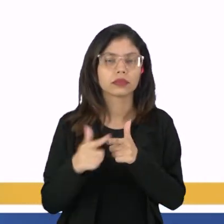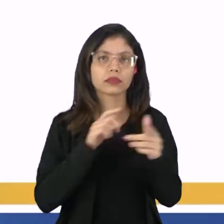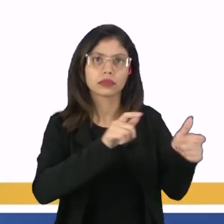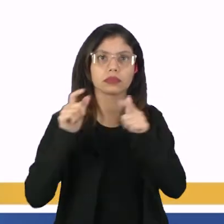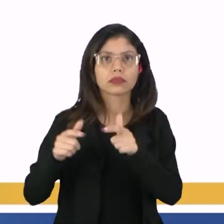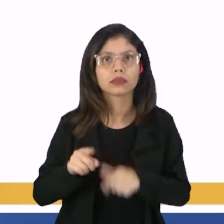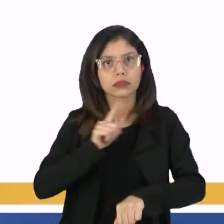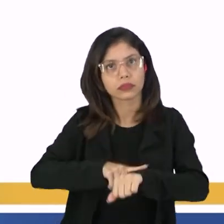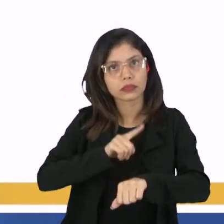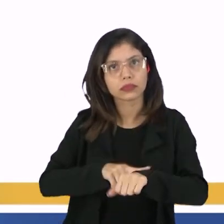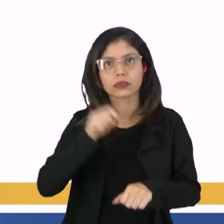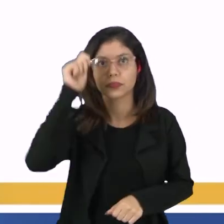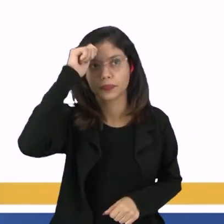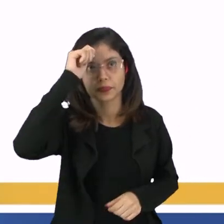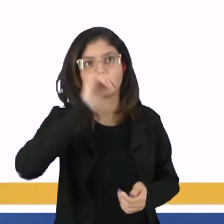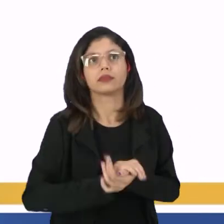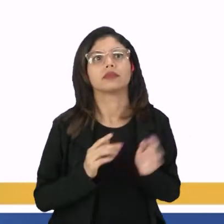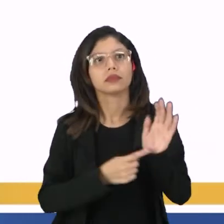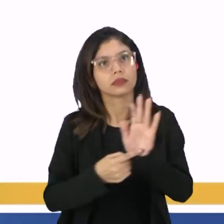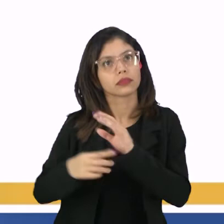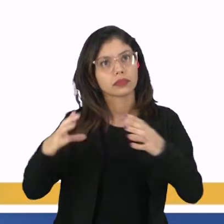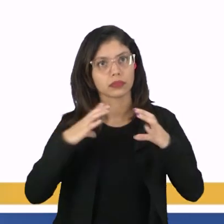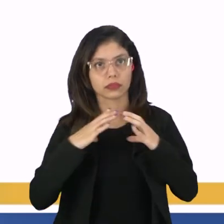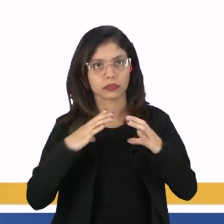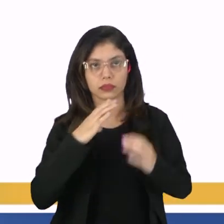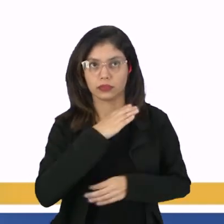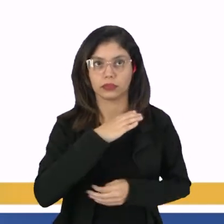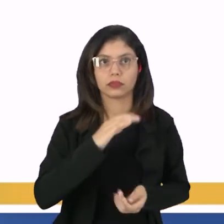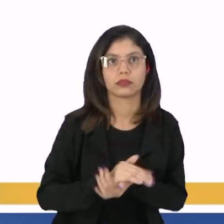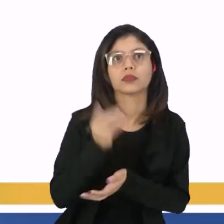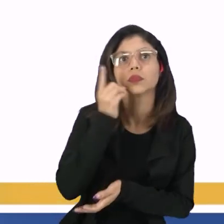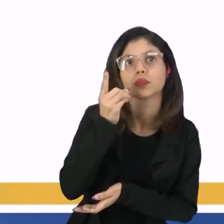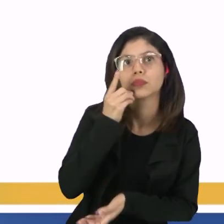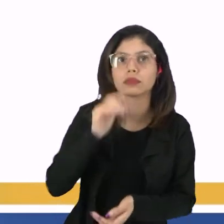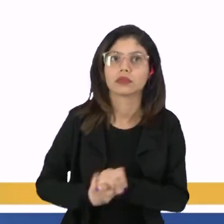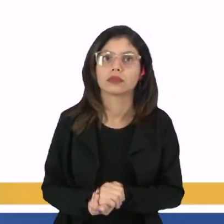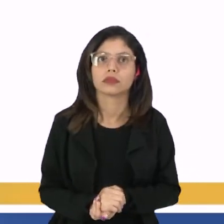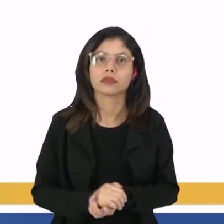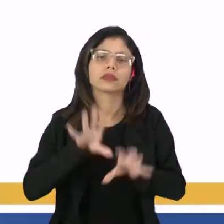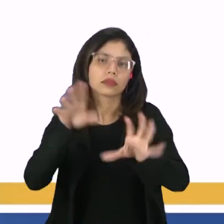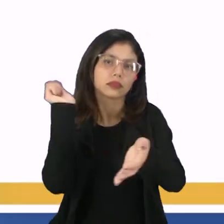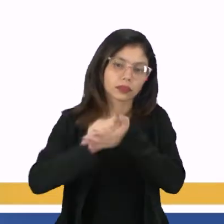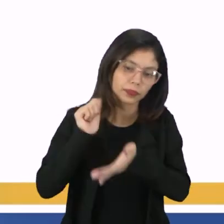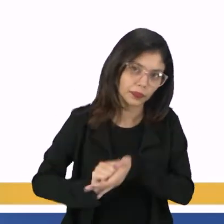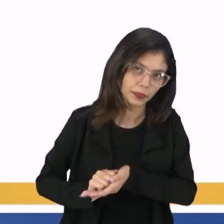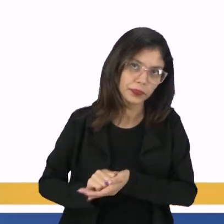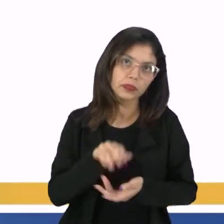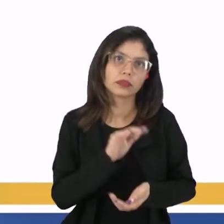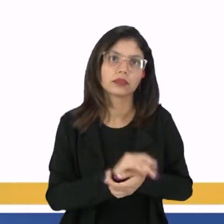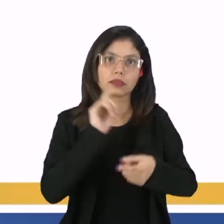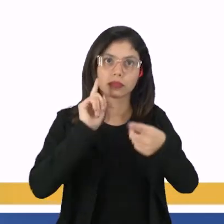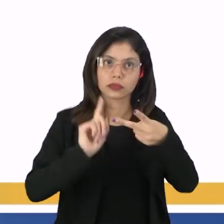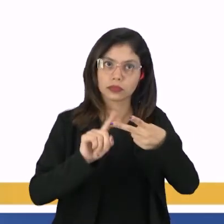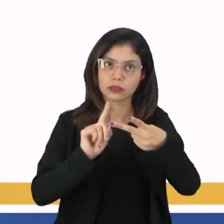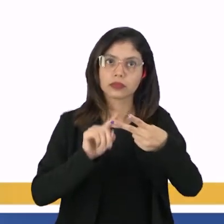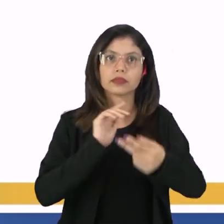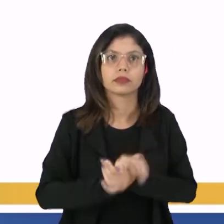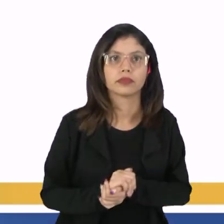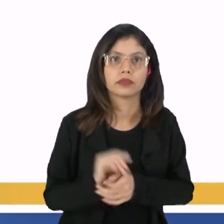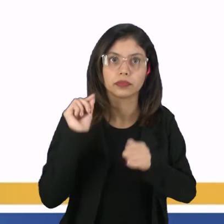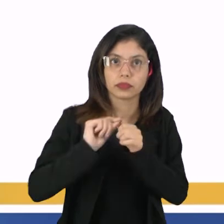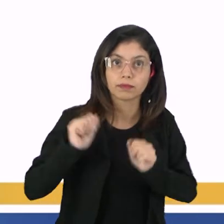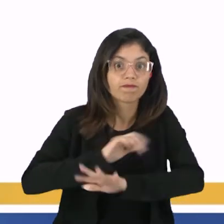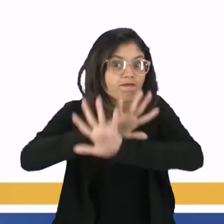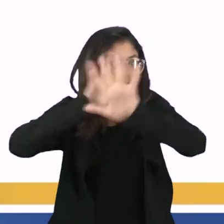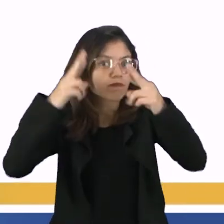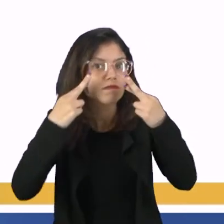situação, espaço, tempo dos autores, indicando a cidade e a data que estavam no momento da escrita. Segundo momento,